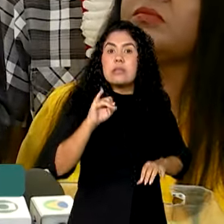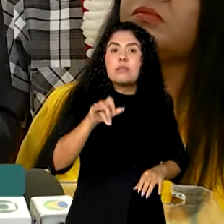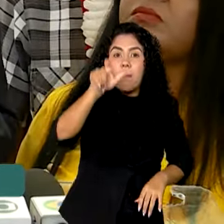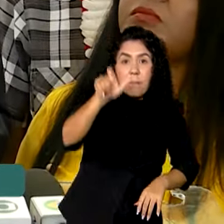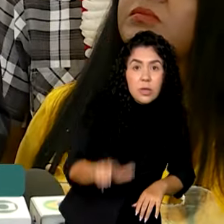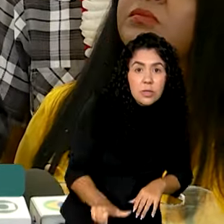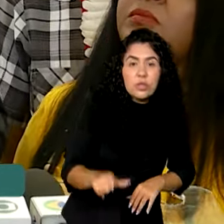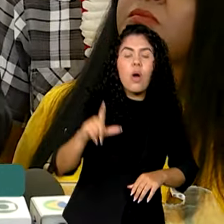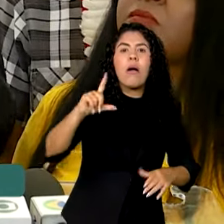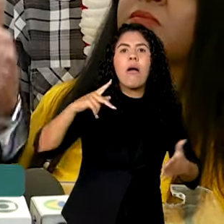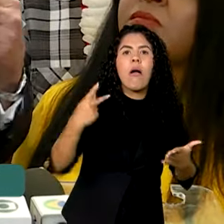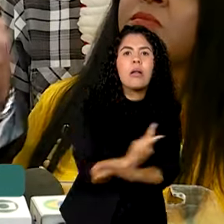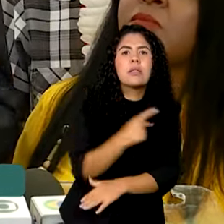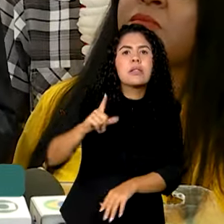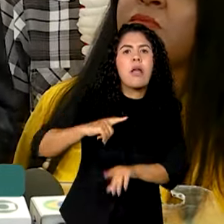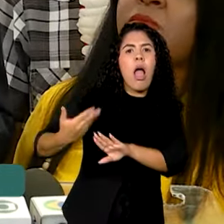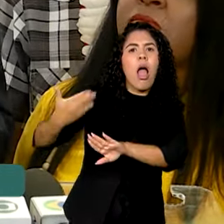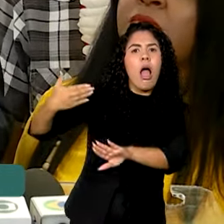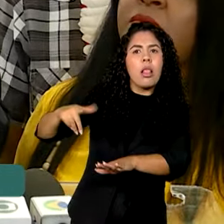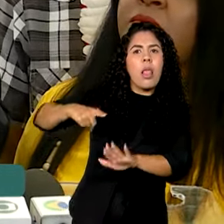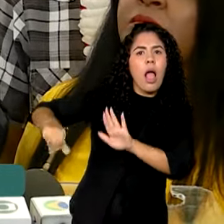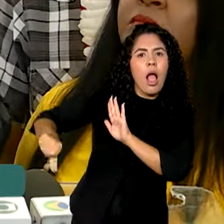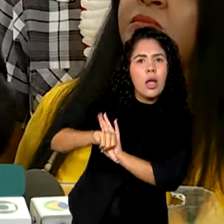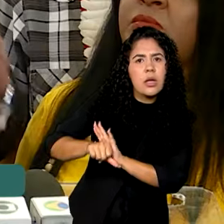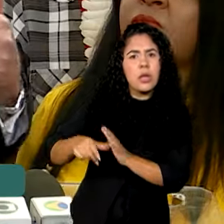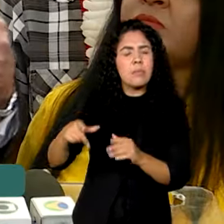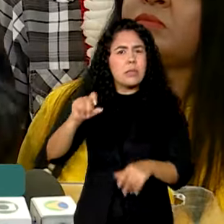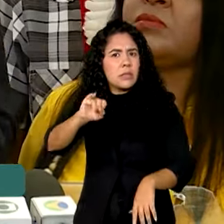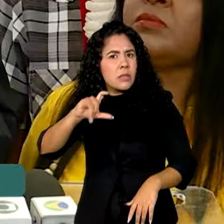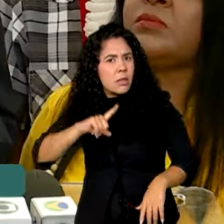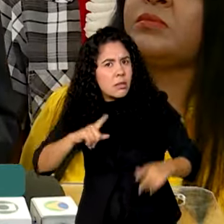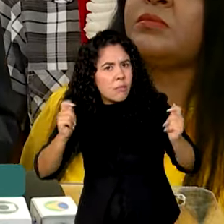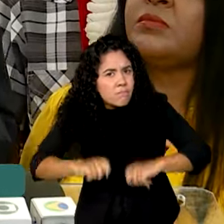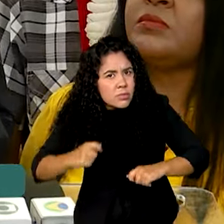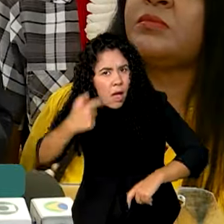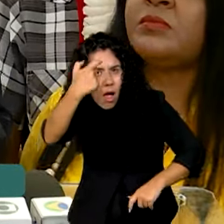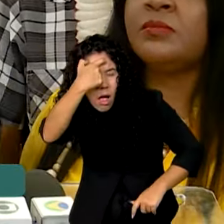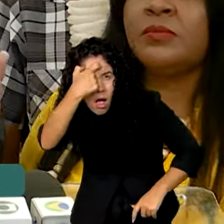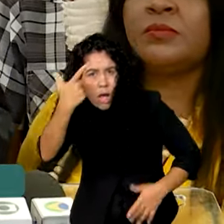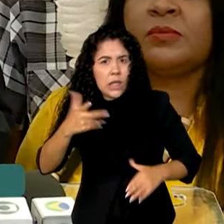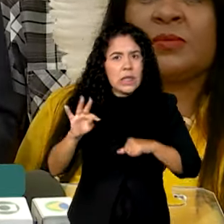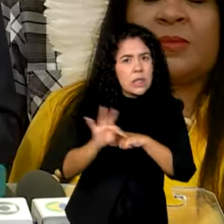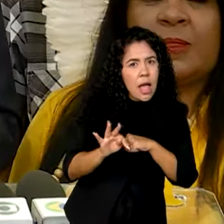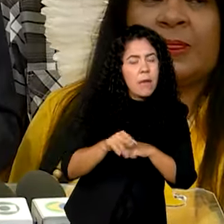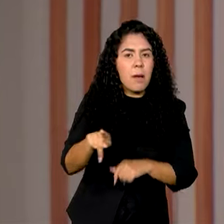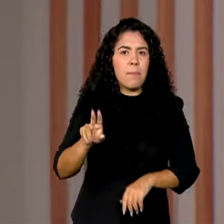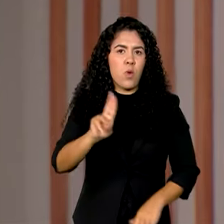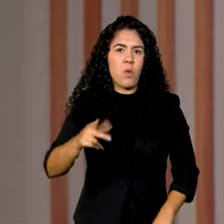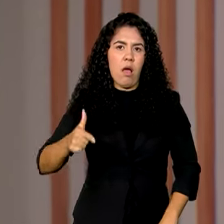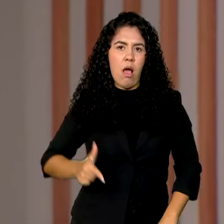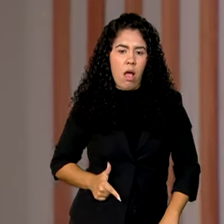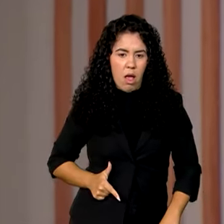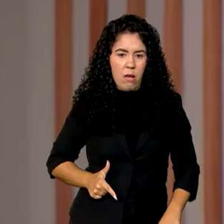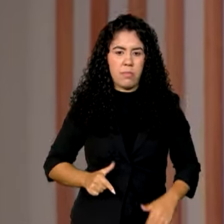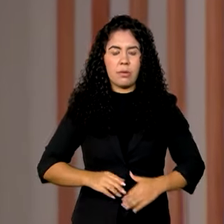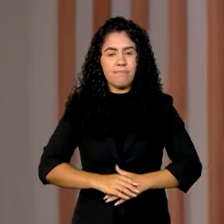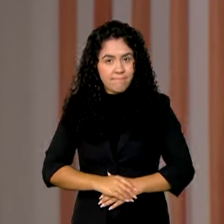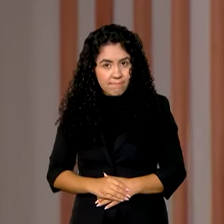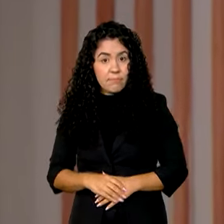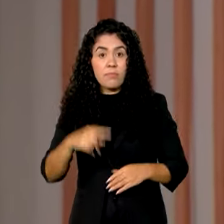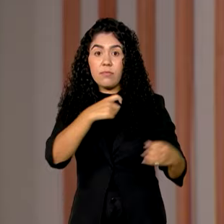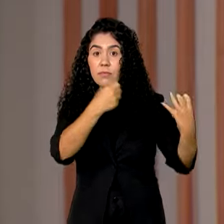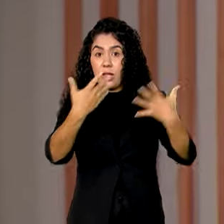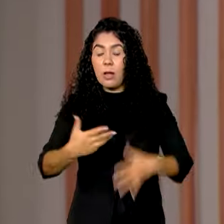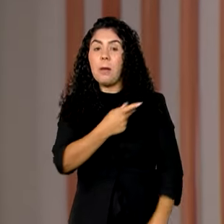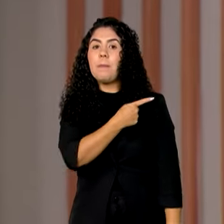antecedentes criminais se ela tem condições psicológicas se ela tem condições técnicas para portar uma arma e o presidente